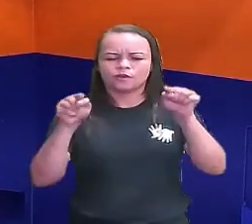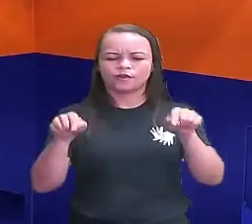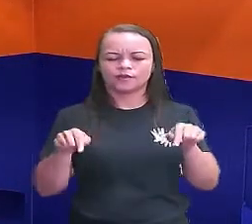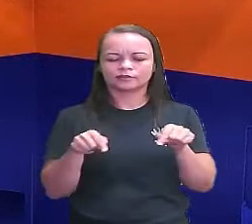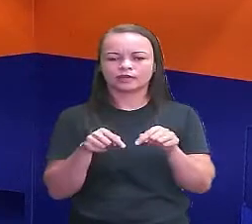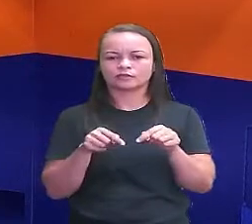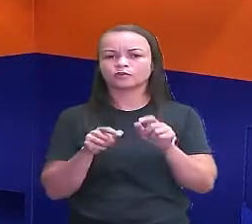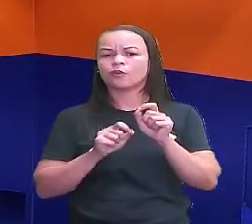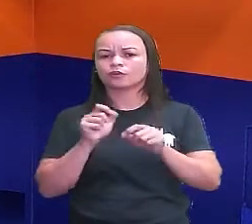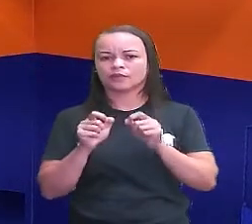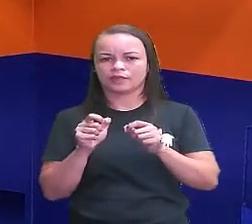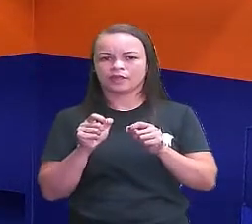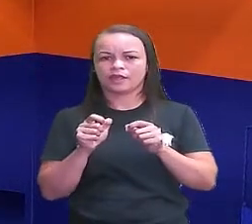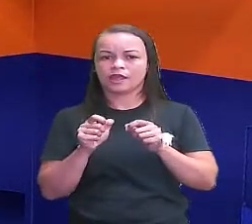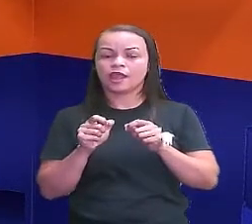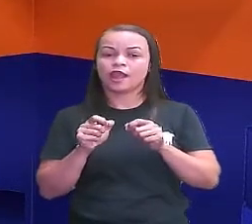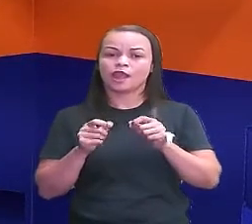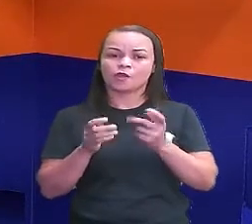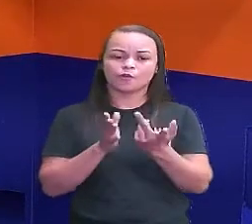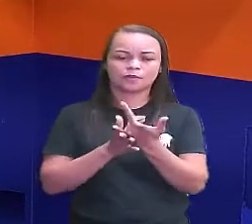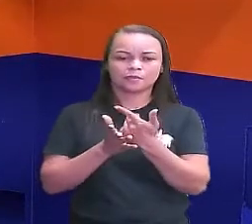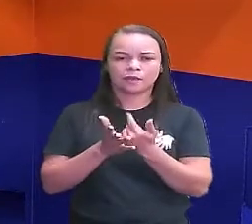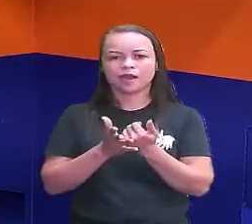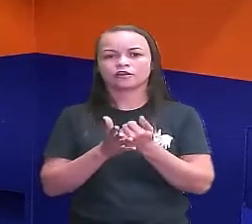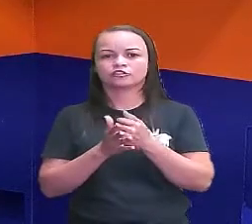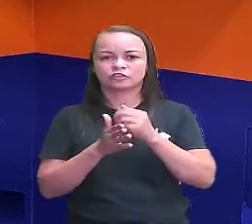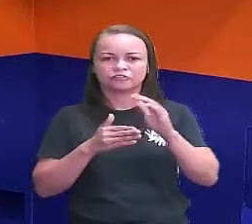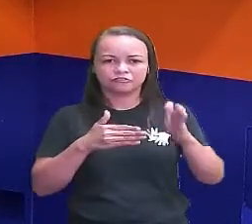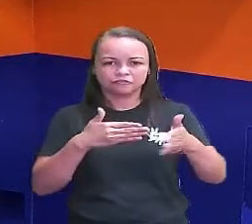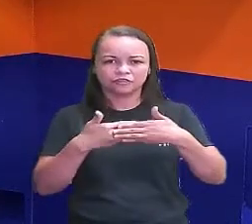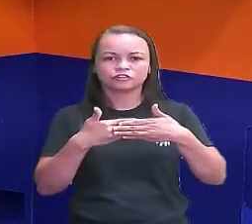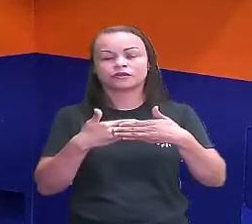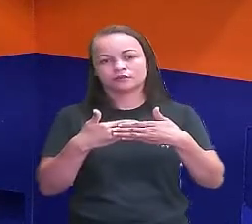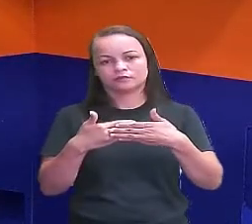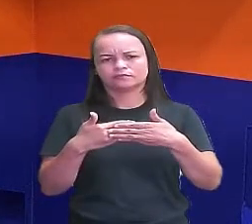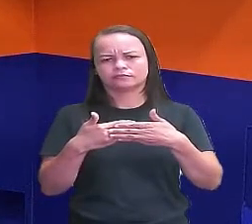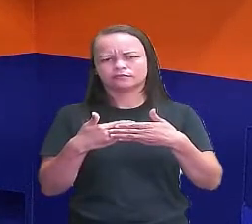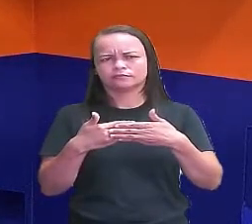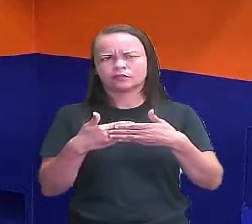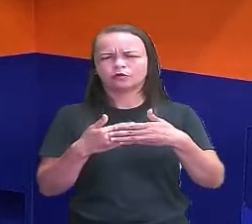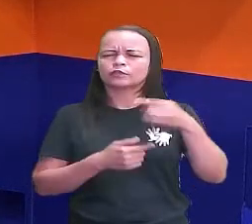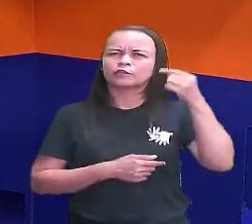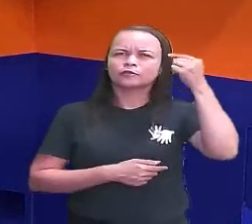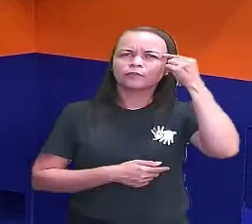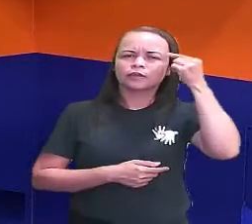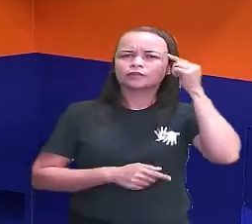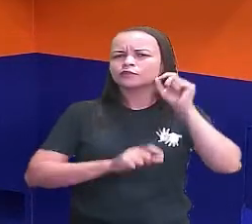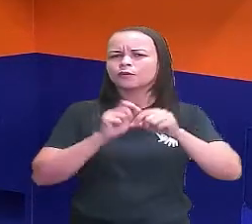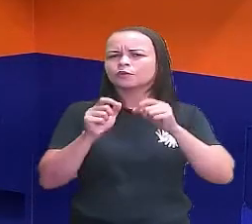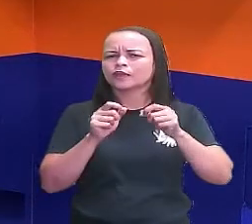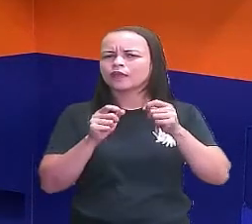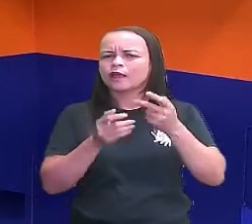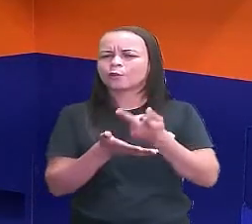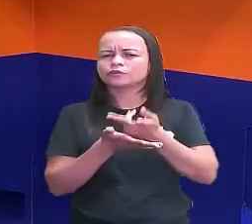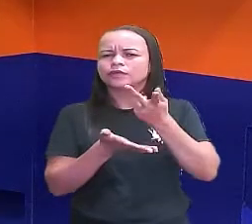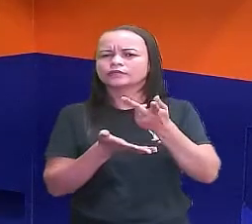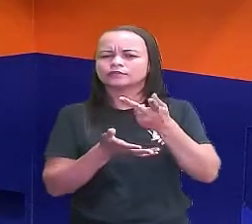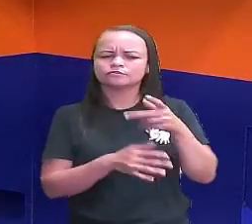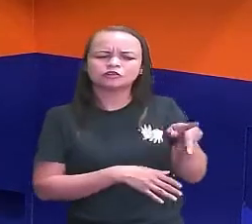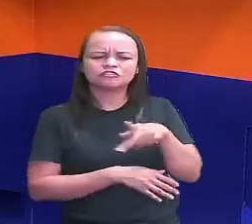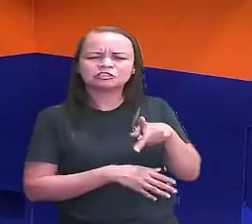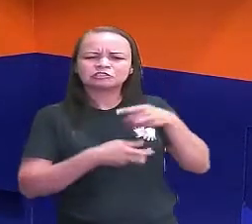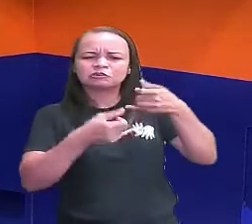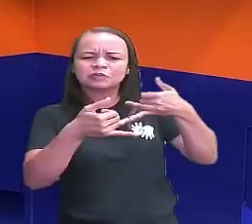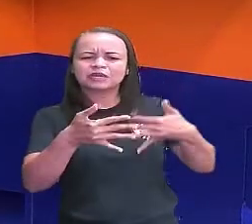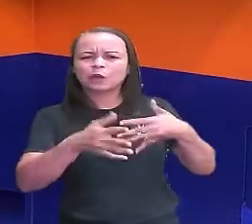figura fechada, né? Quando a gente fala de figura fechada, o que é que passa assim na cabeça de vocês? O que é que a professora está querendo dizer